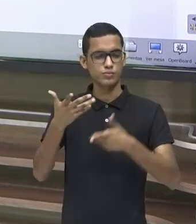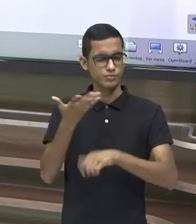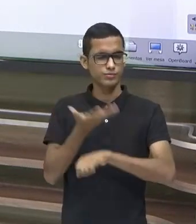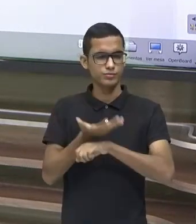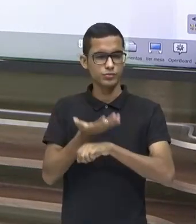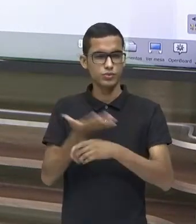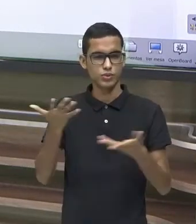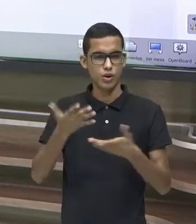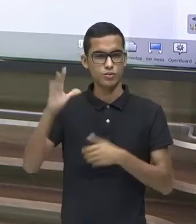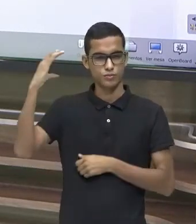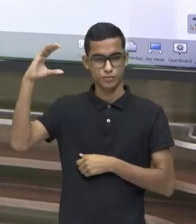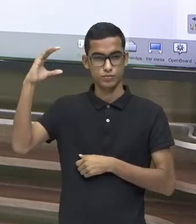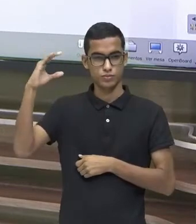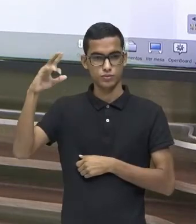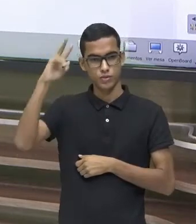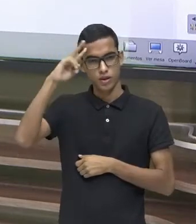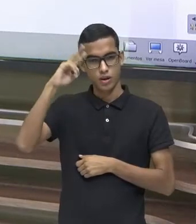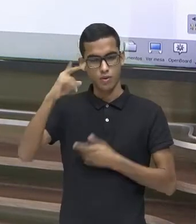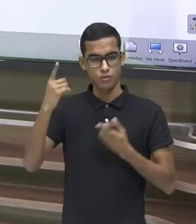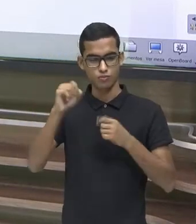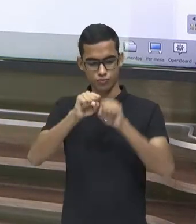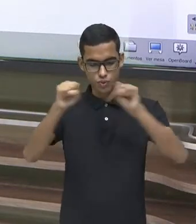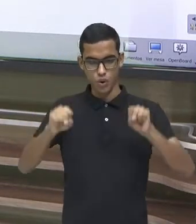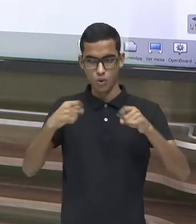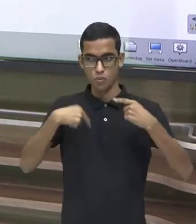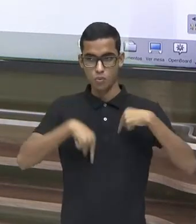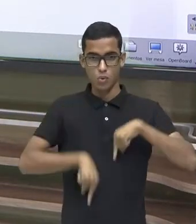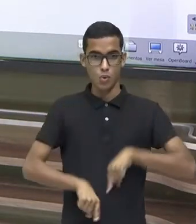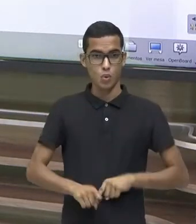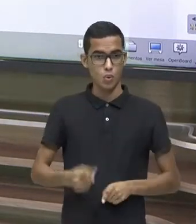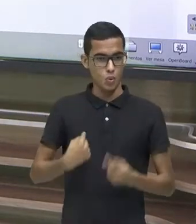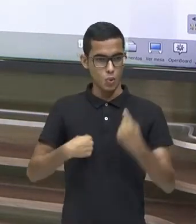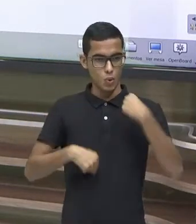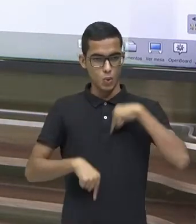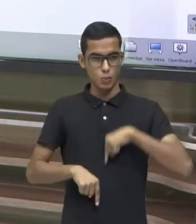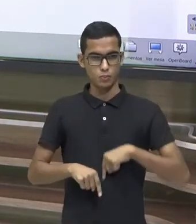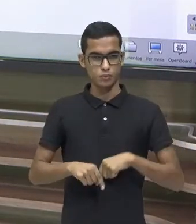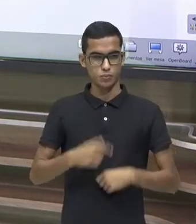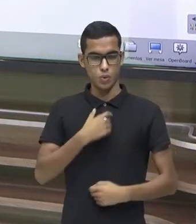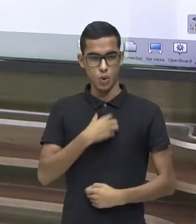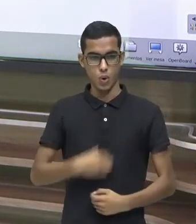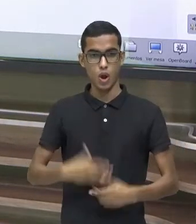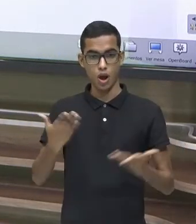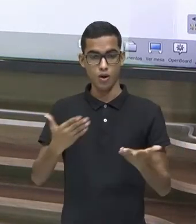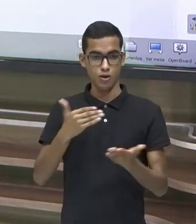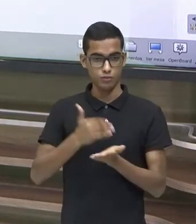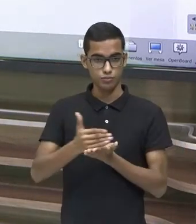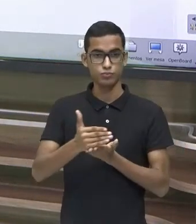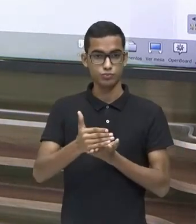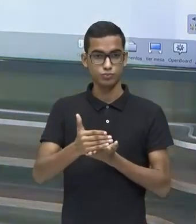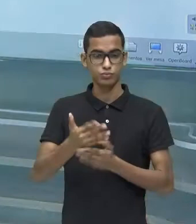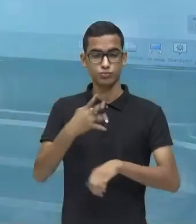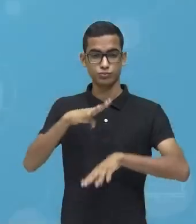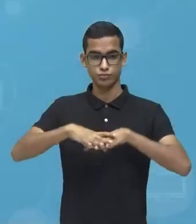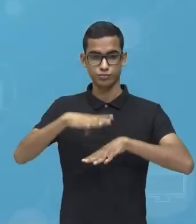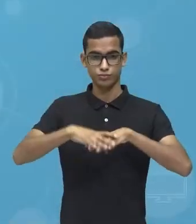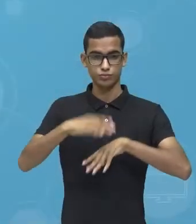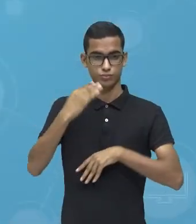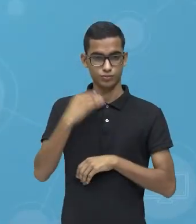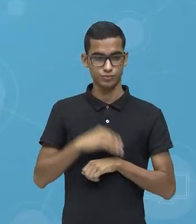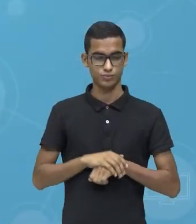né? Relembramos sobre o sistema digestório. E vamos continuar, né? Agora a gente continua com matemática.